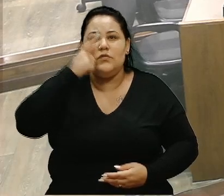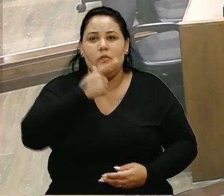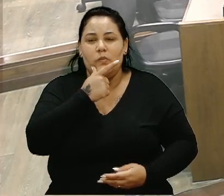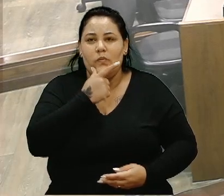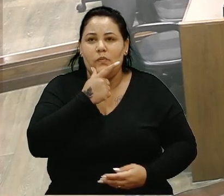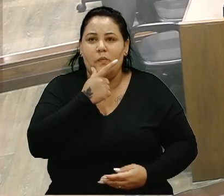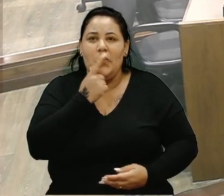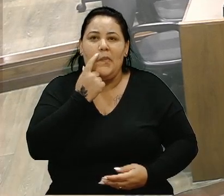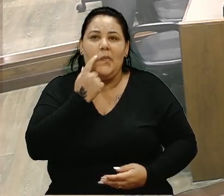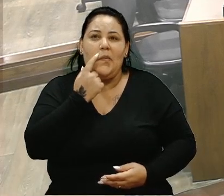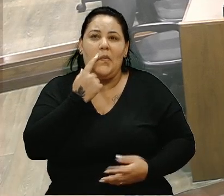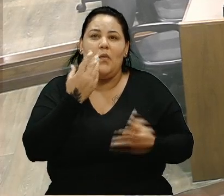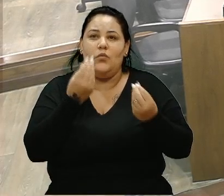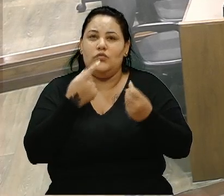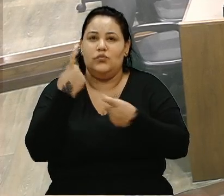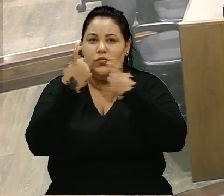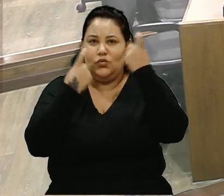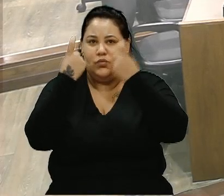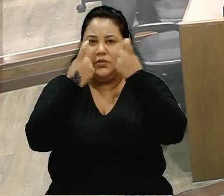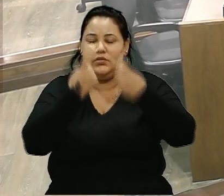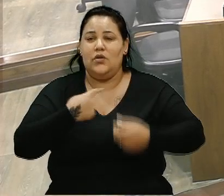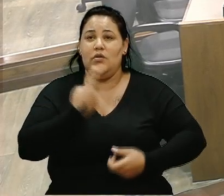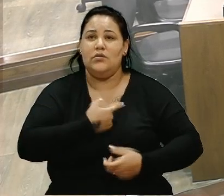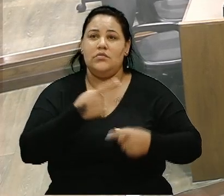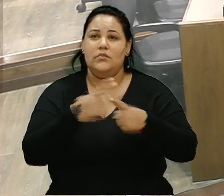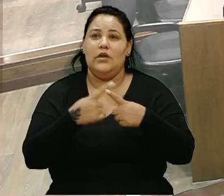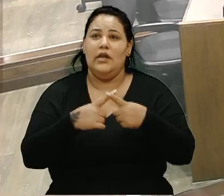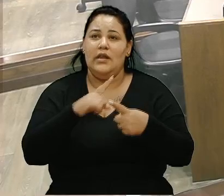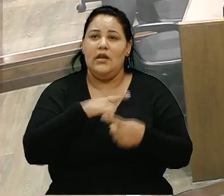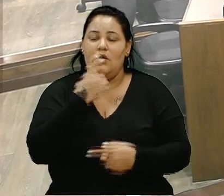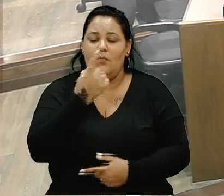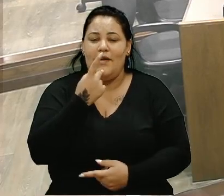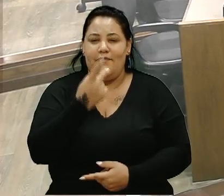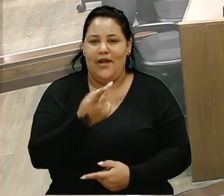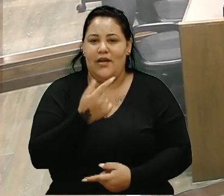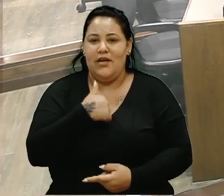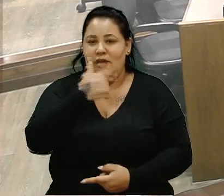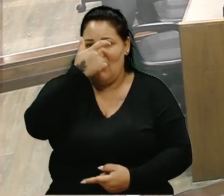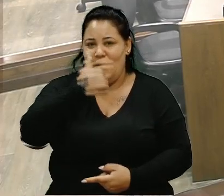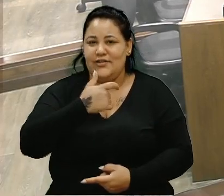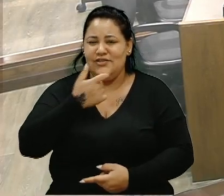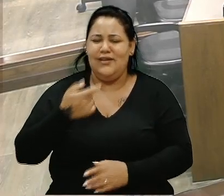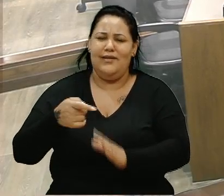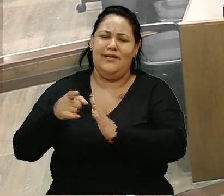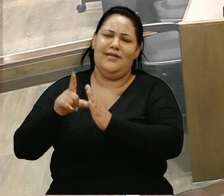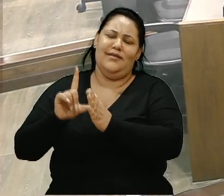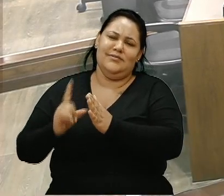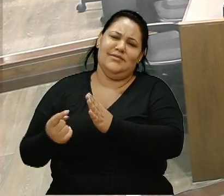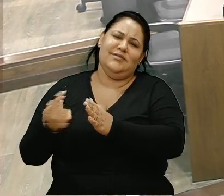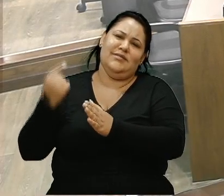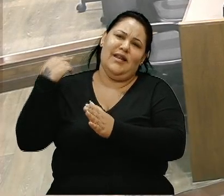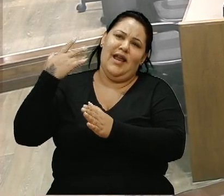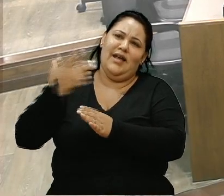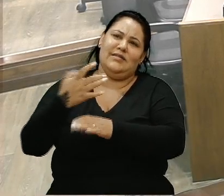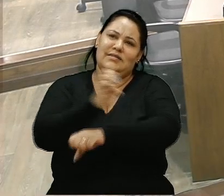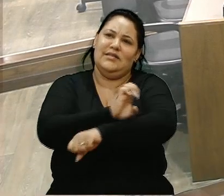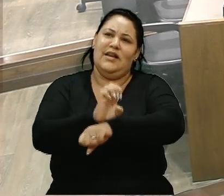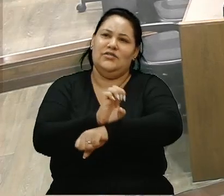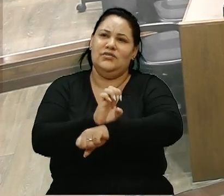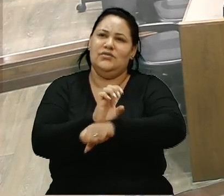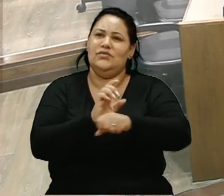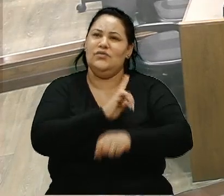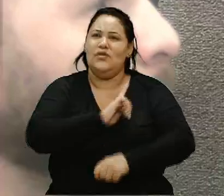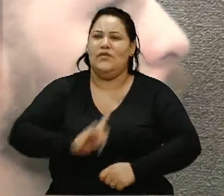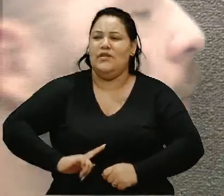nos preocupa, porque existe uma fala, eu acho que já desde quando eu era estagiária do governo Sartori,